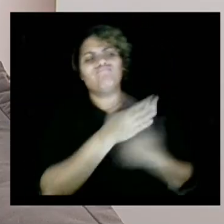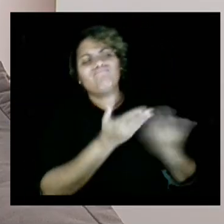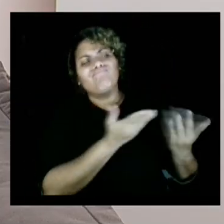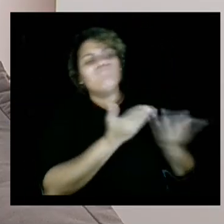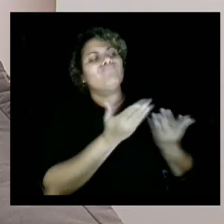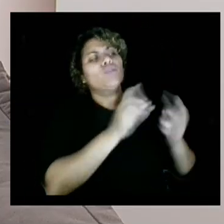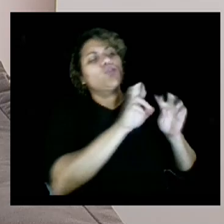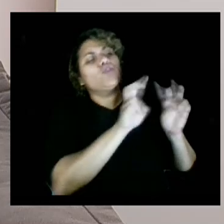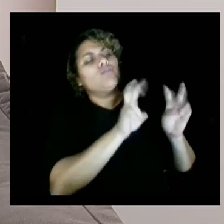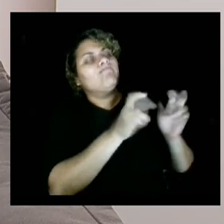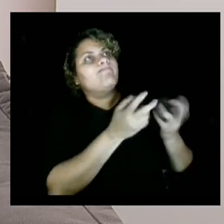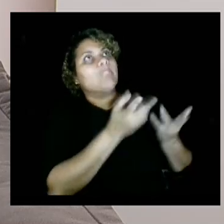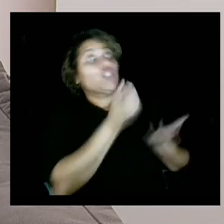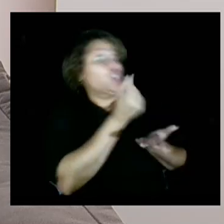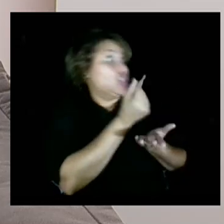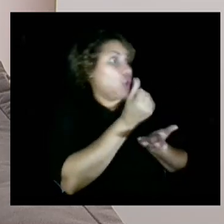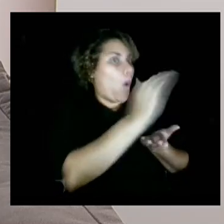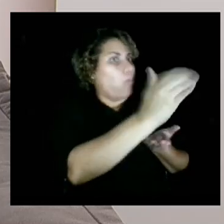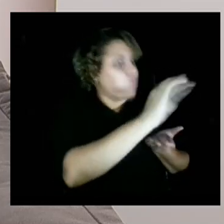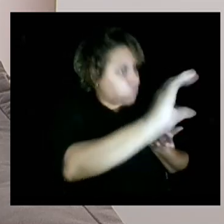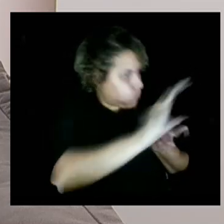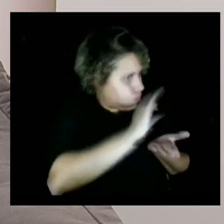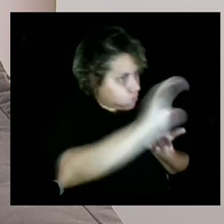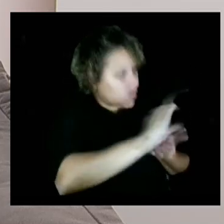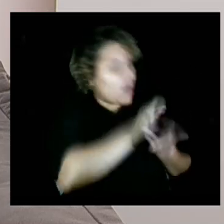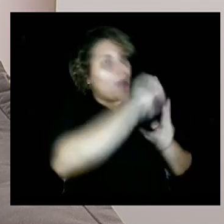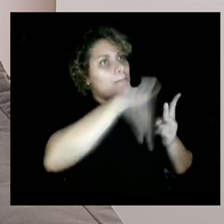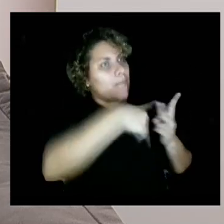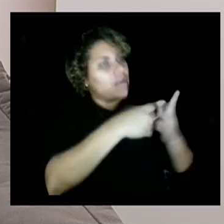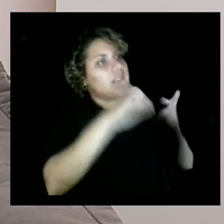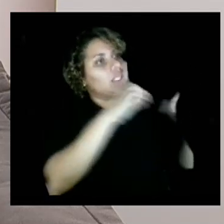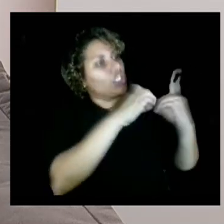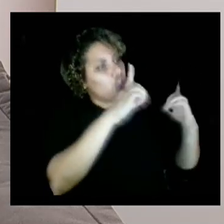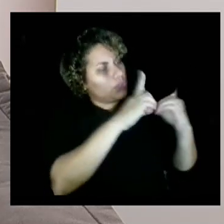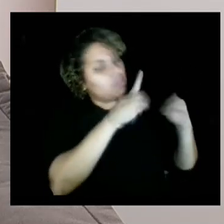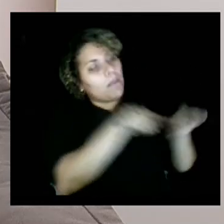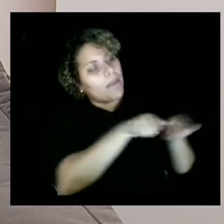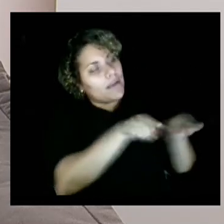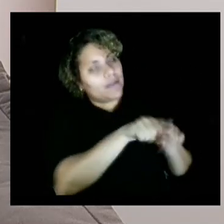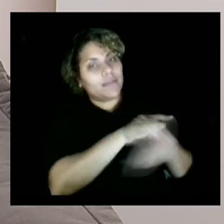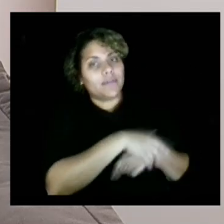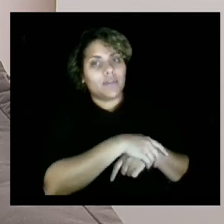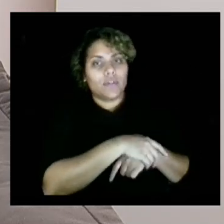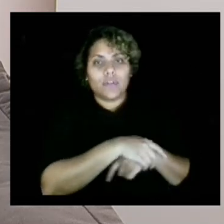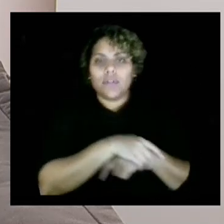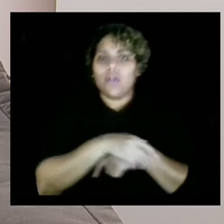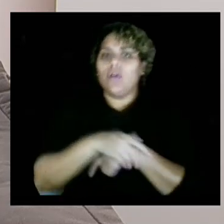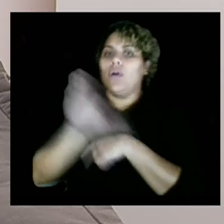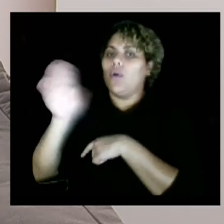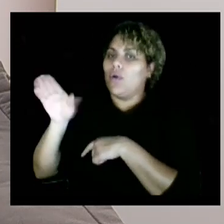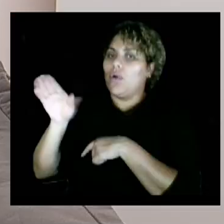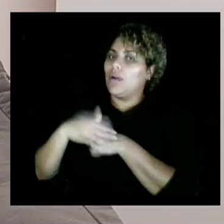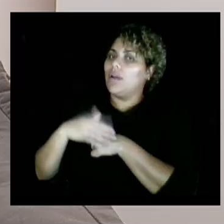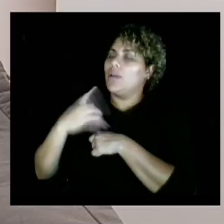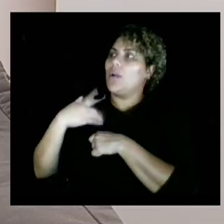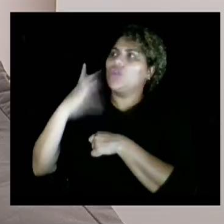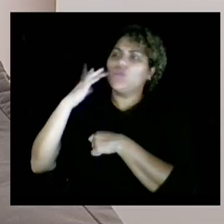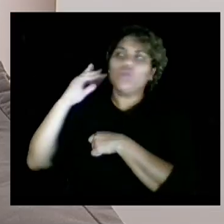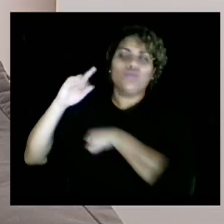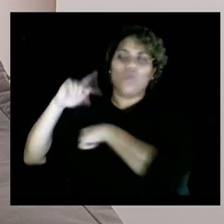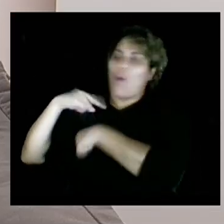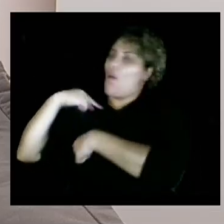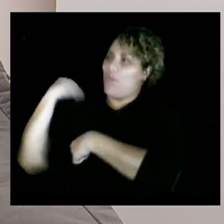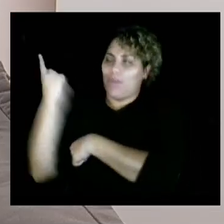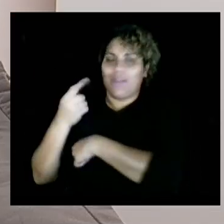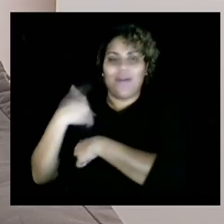faturamento e no aspecto de atendimento também. Olha, todo mundo, né, nós não somos